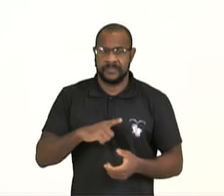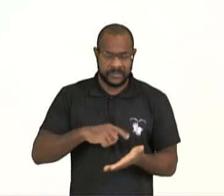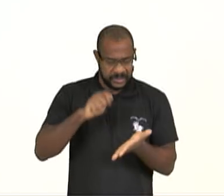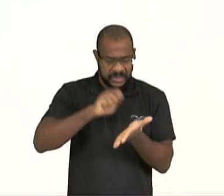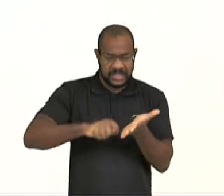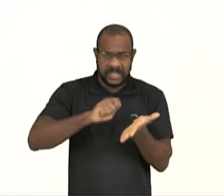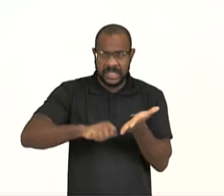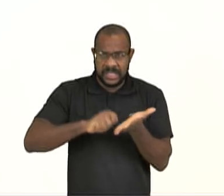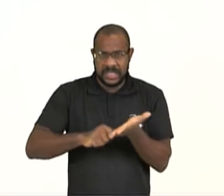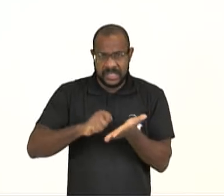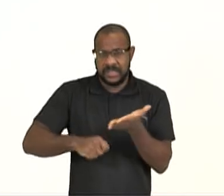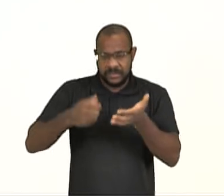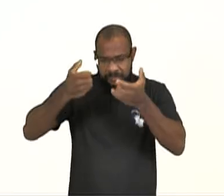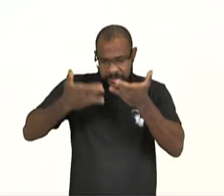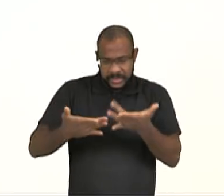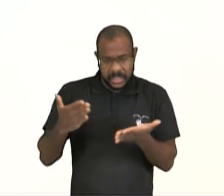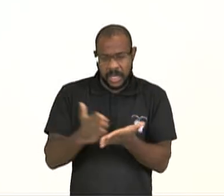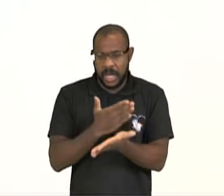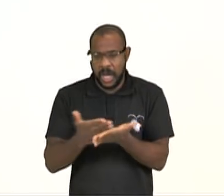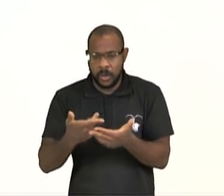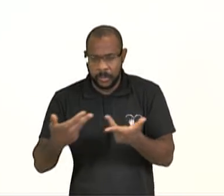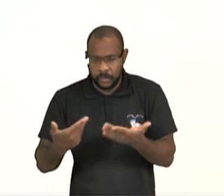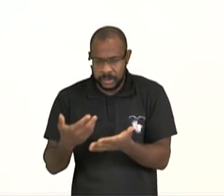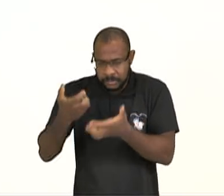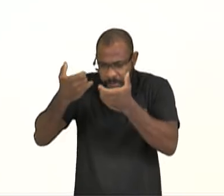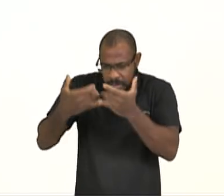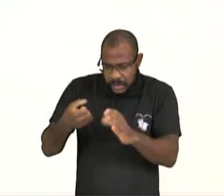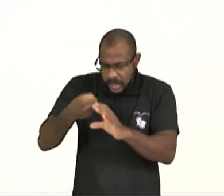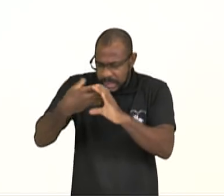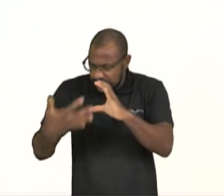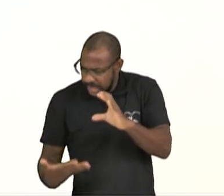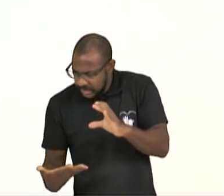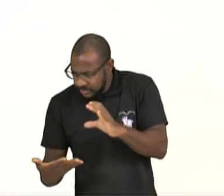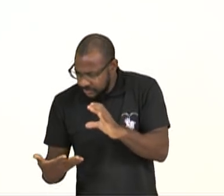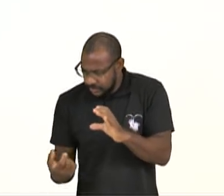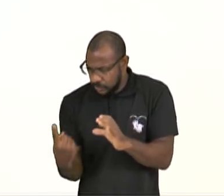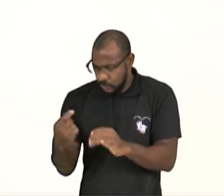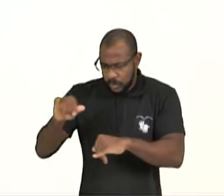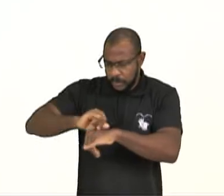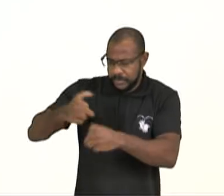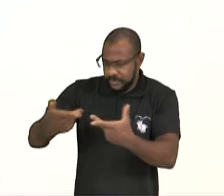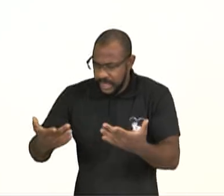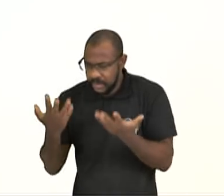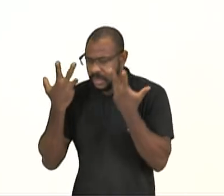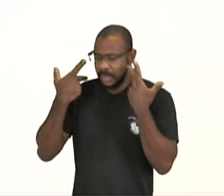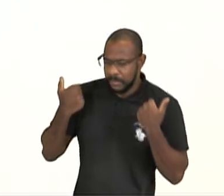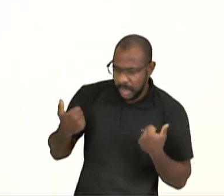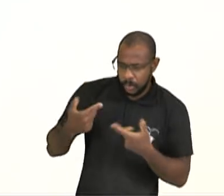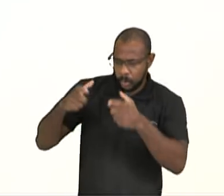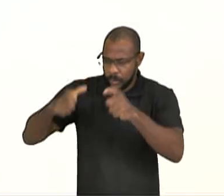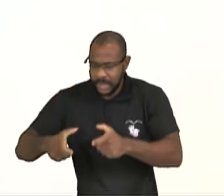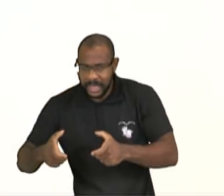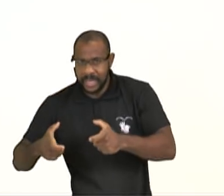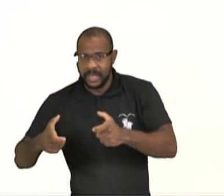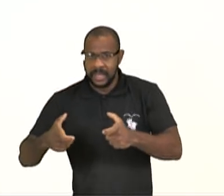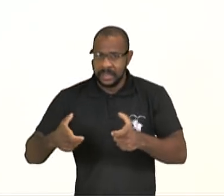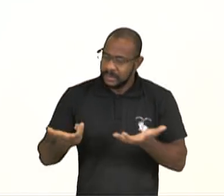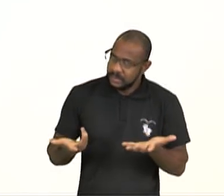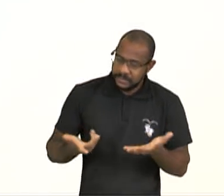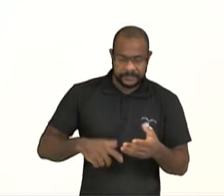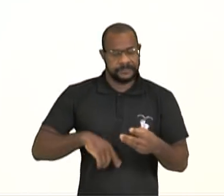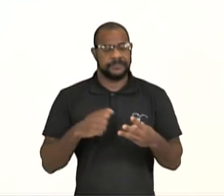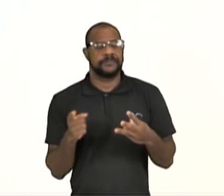de algo, seja um objeto, uma pessoa, um animal, um lugar, um